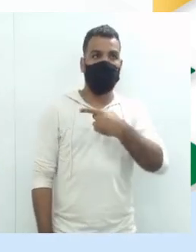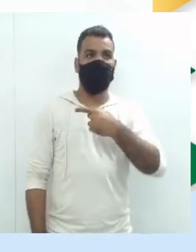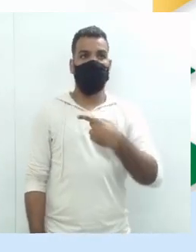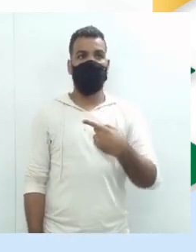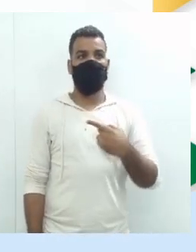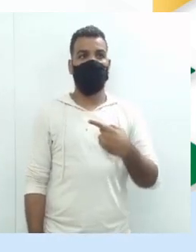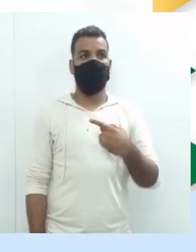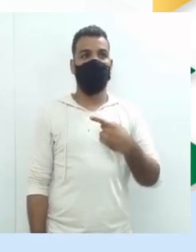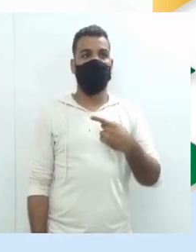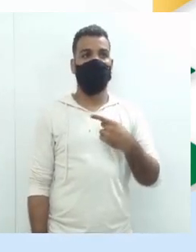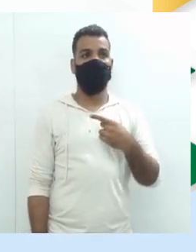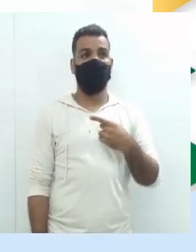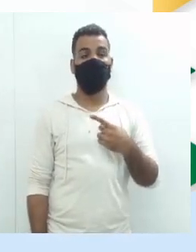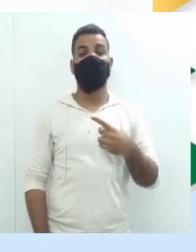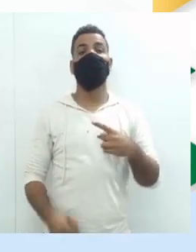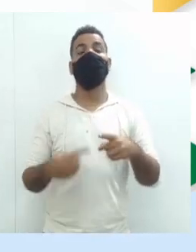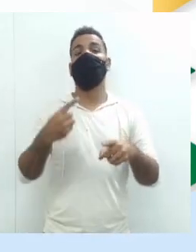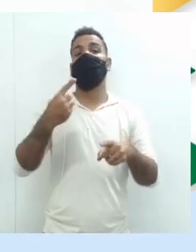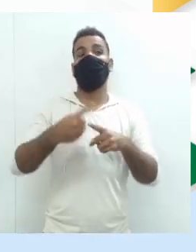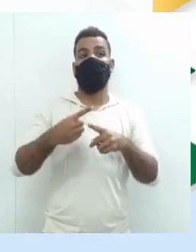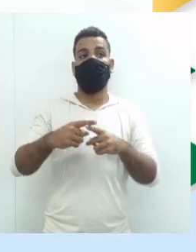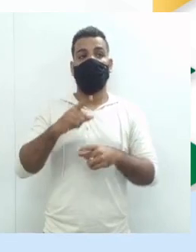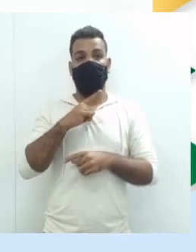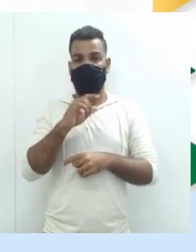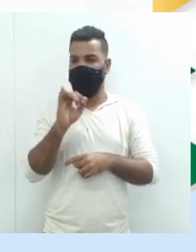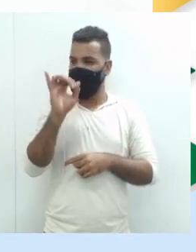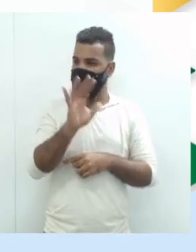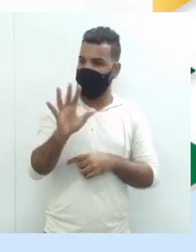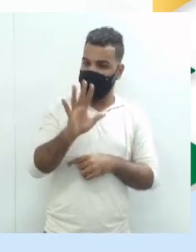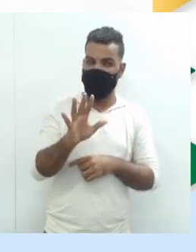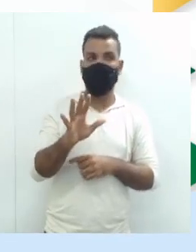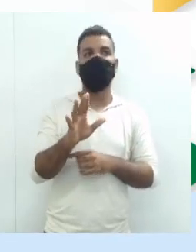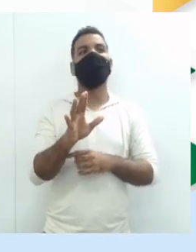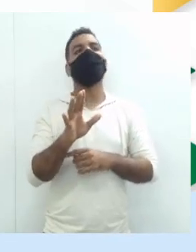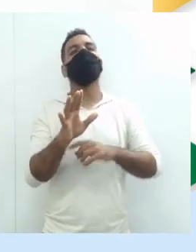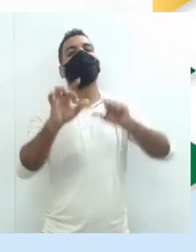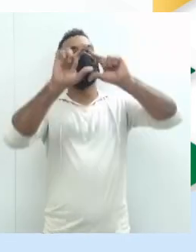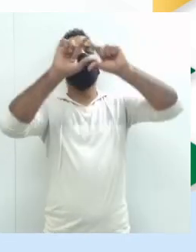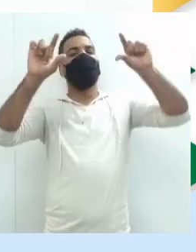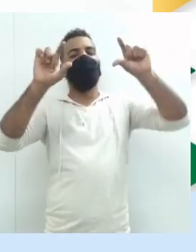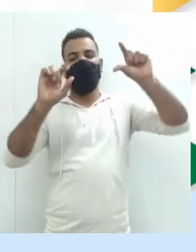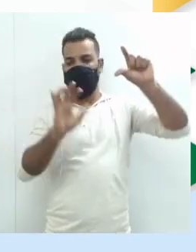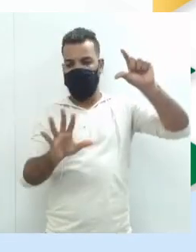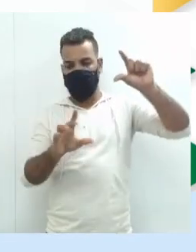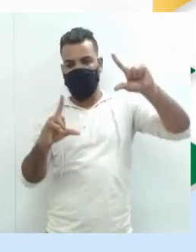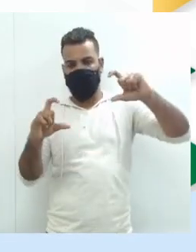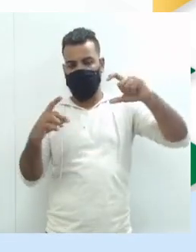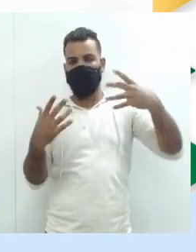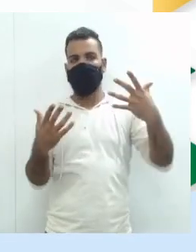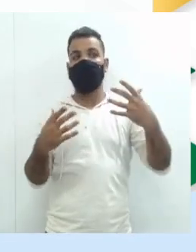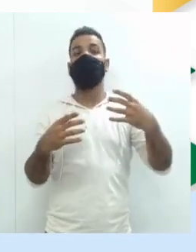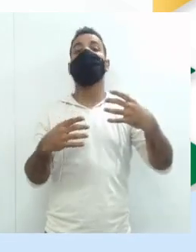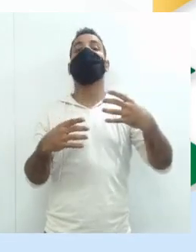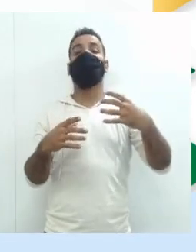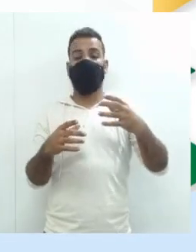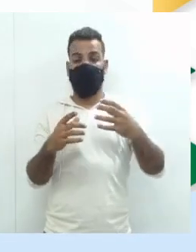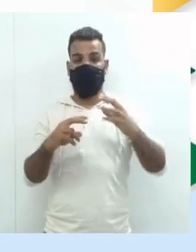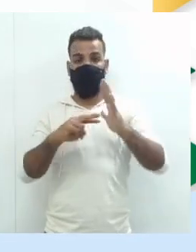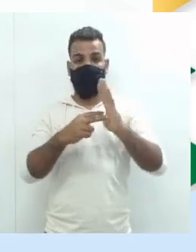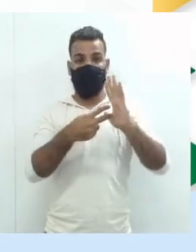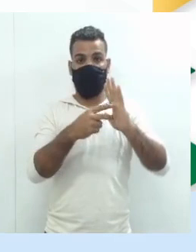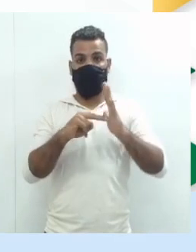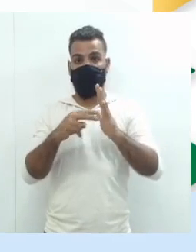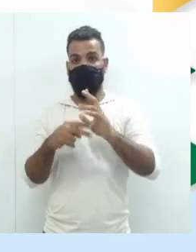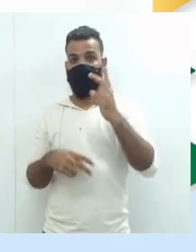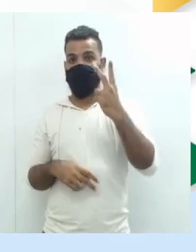Porque faz com que a gente observe e faça a relação entre a imagem e o texto, certo? São textos multissemióticos.